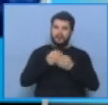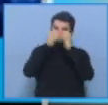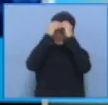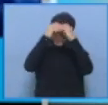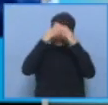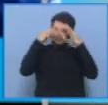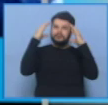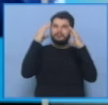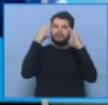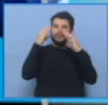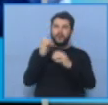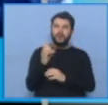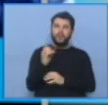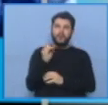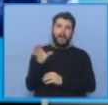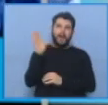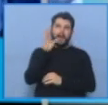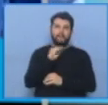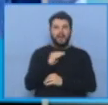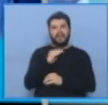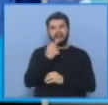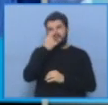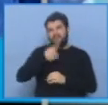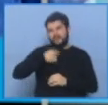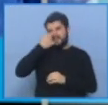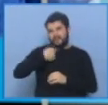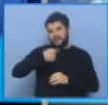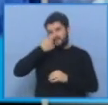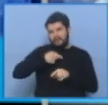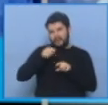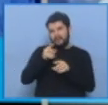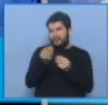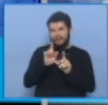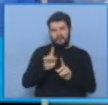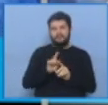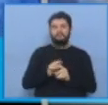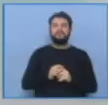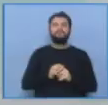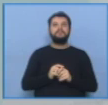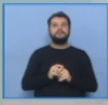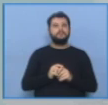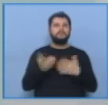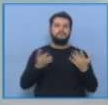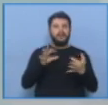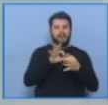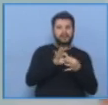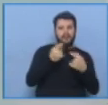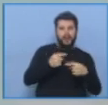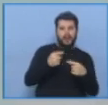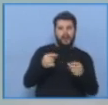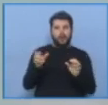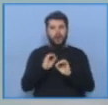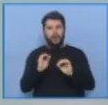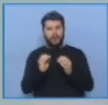tenhamos a lucidez de nunca mais voltar a cometer esse tipo de erros. Que relação existe ou não existe